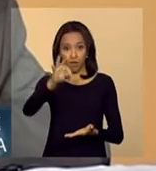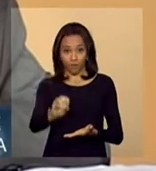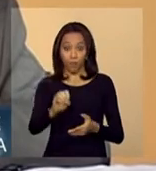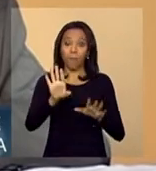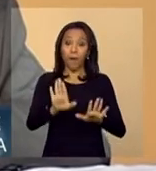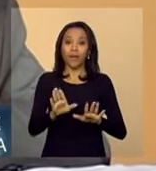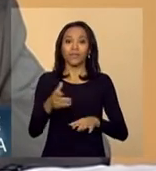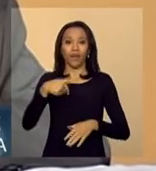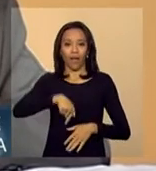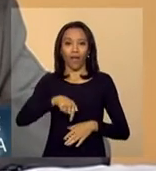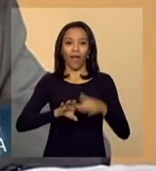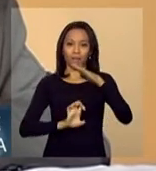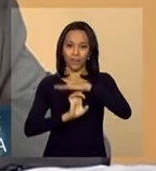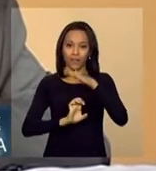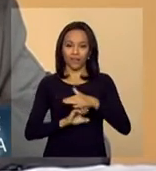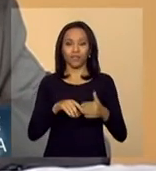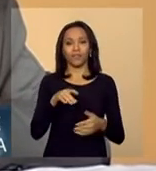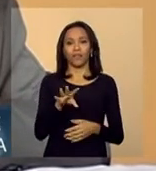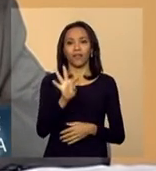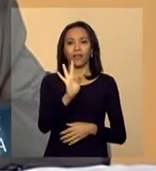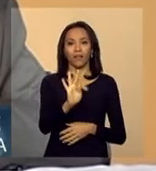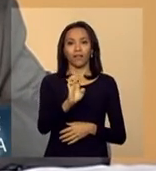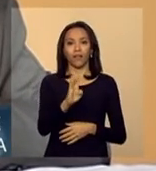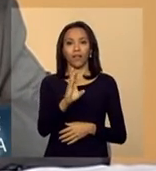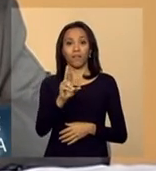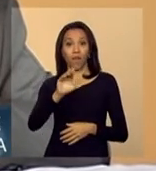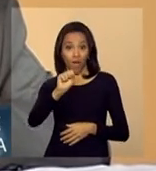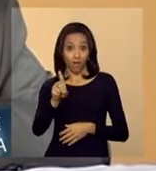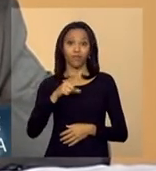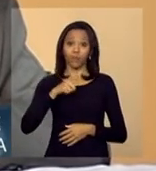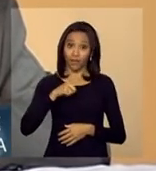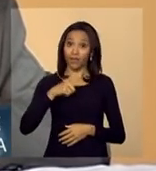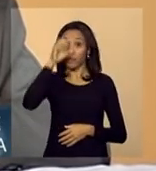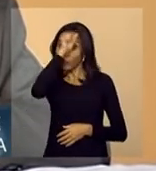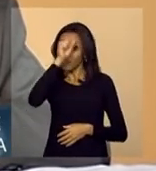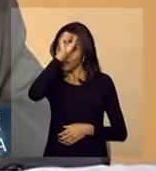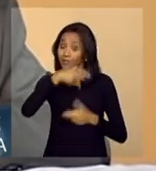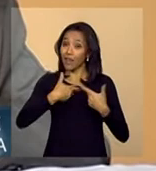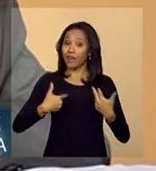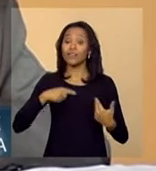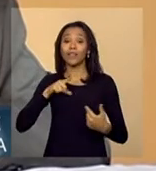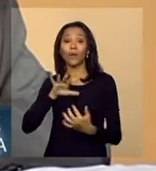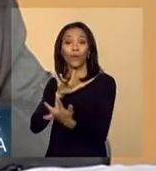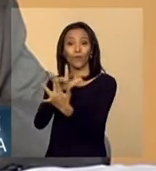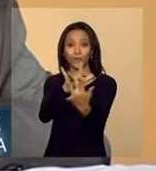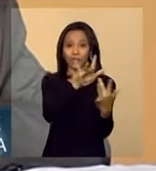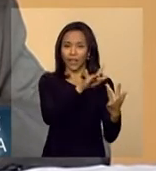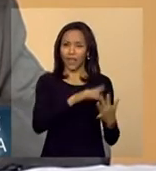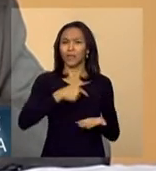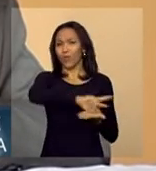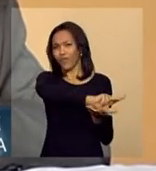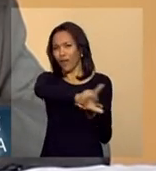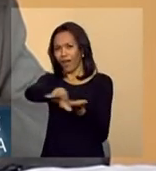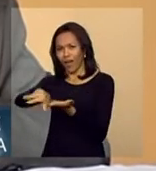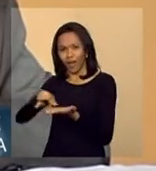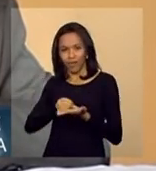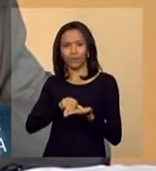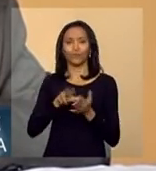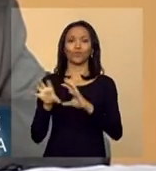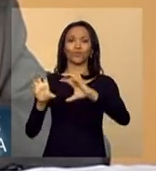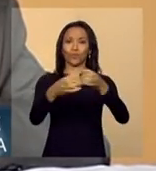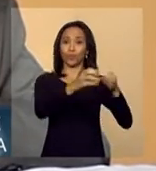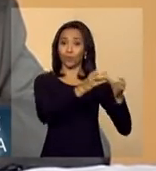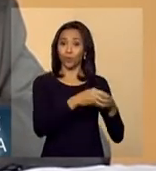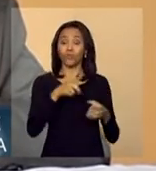aprendizado na Copa das Confederações e como tratar com múltiplos órgãos. Nós temos, só para a Copa do Mundo, mais de